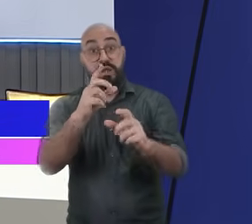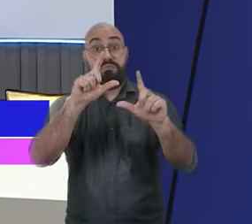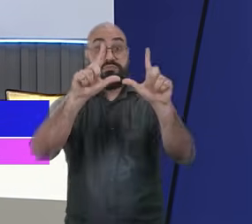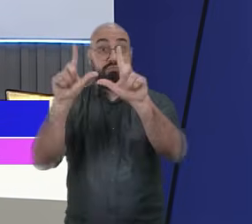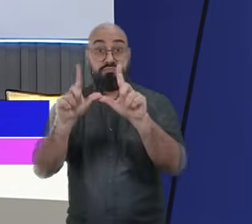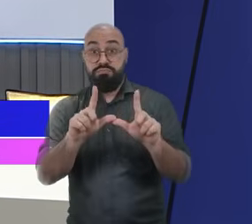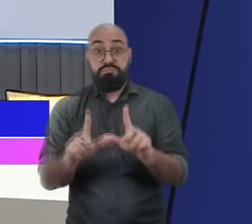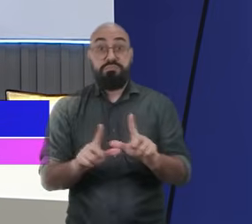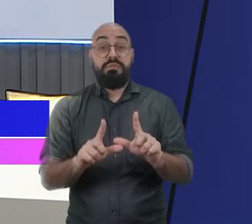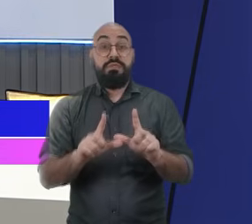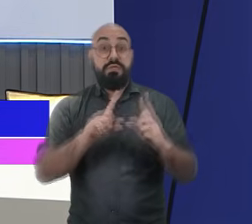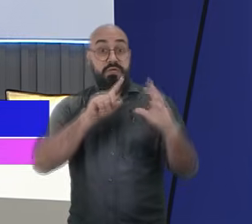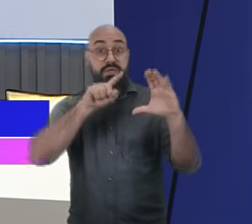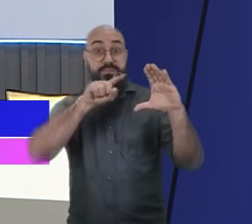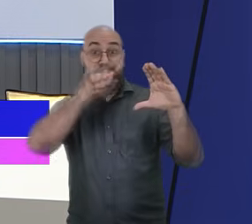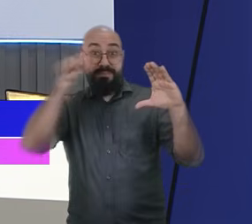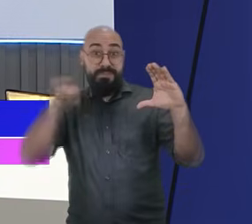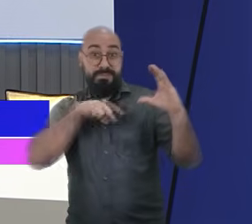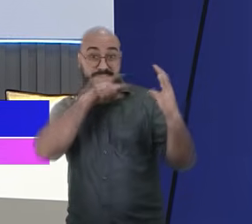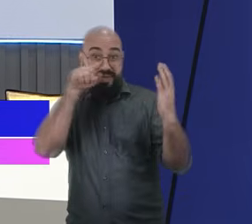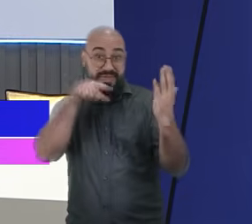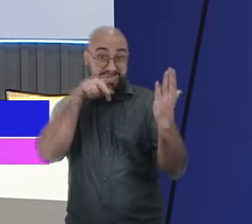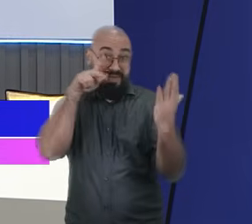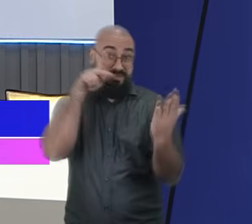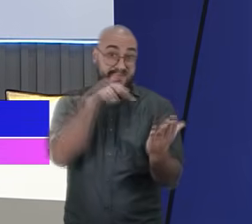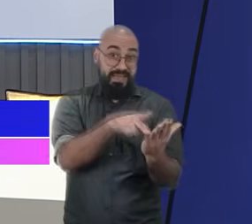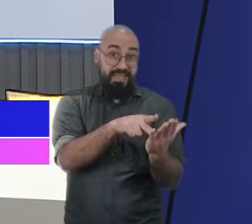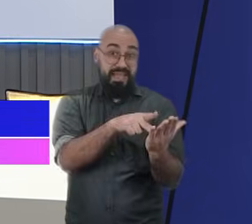bíblico na Mira da Verdade, a revista Esperança na Mira da Verdade,